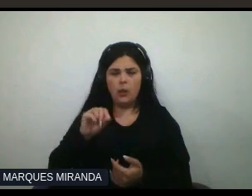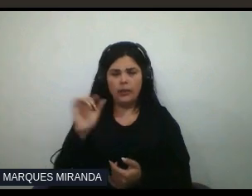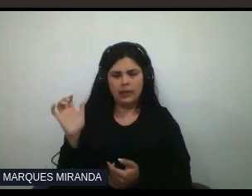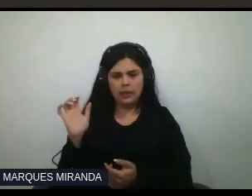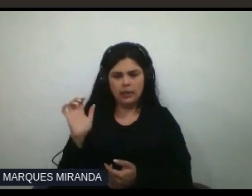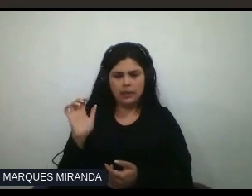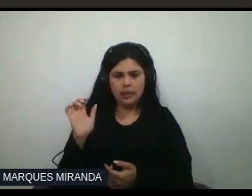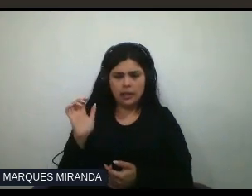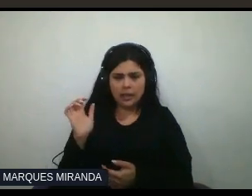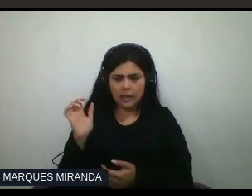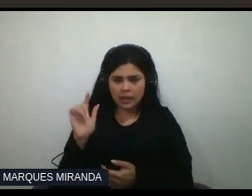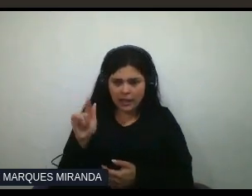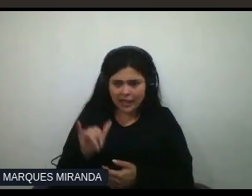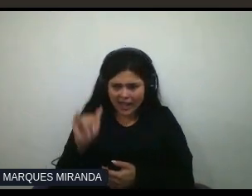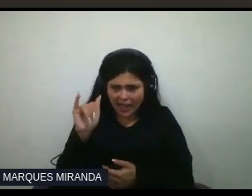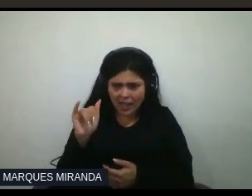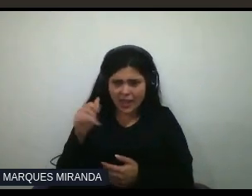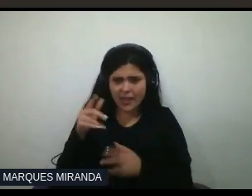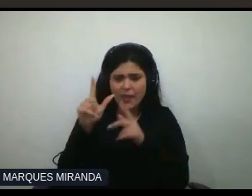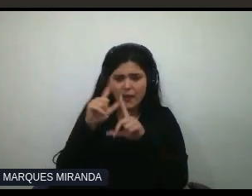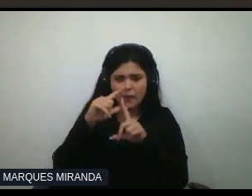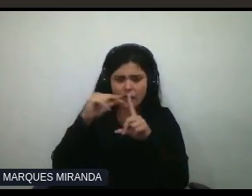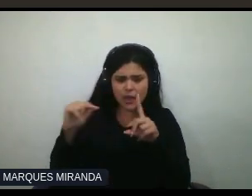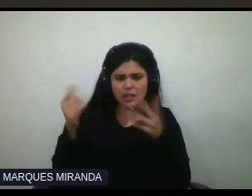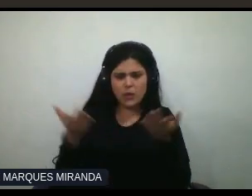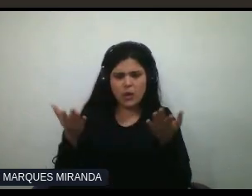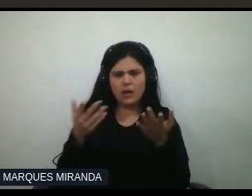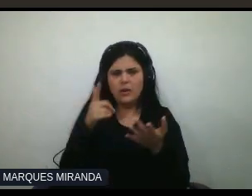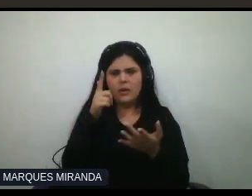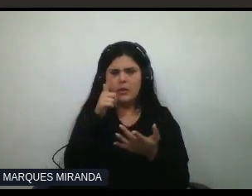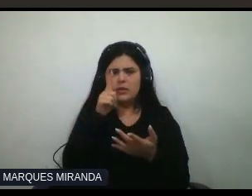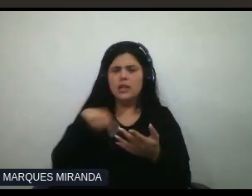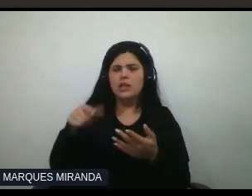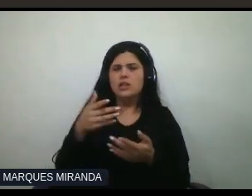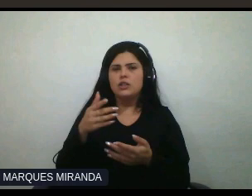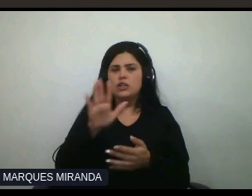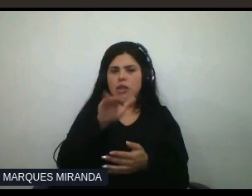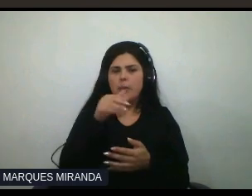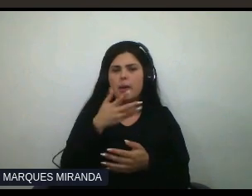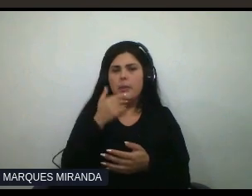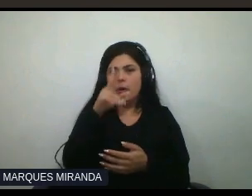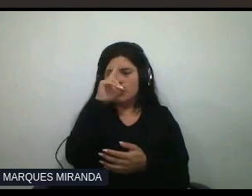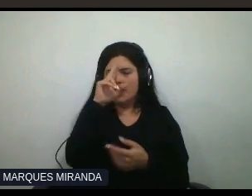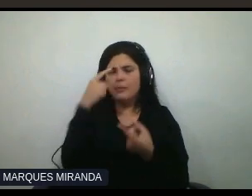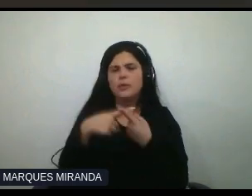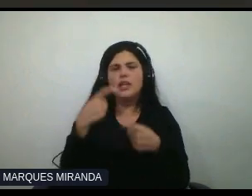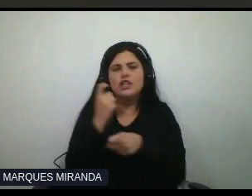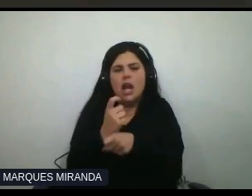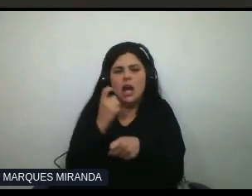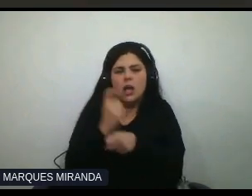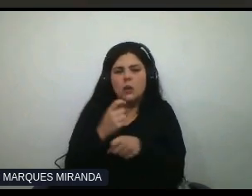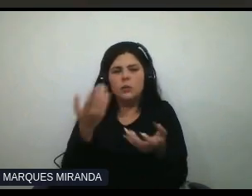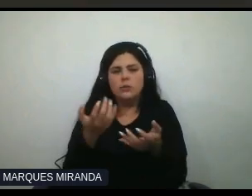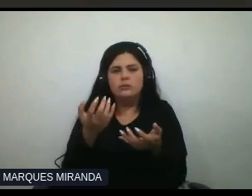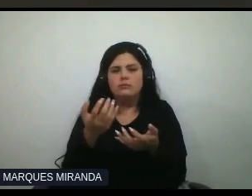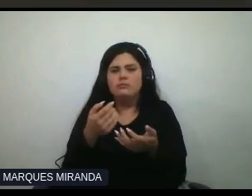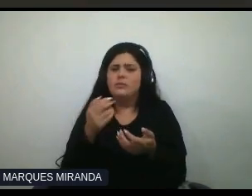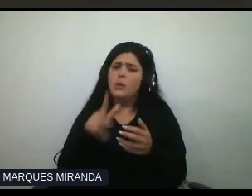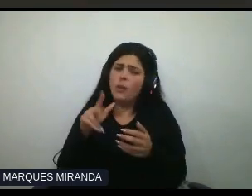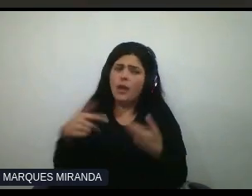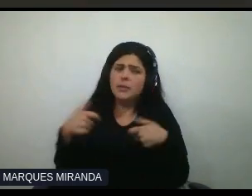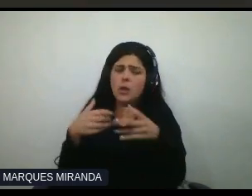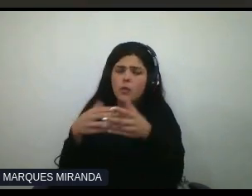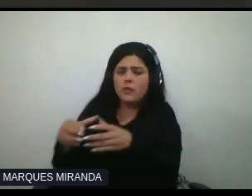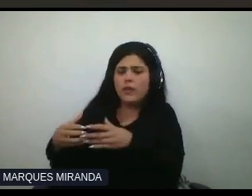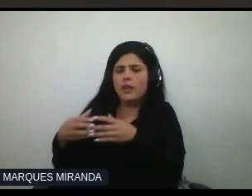vegetariano, então? Nossa, mas não dá nem para sair para levar para almoçar, porque é chato. E não é, a gente tem que saber a conviver com as